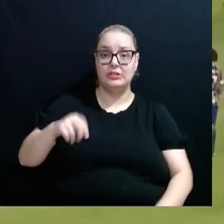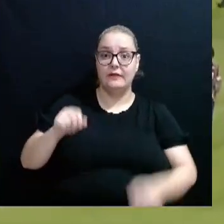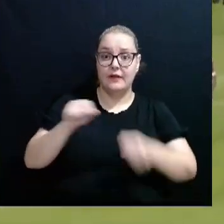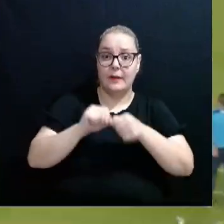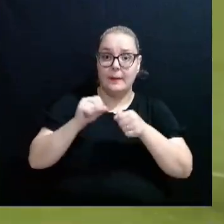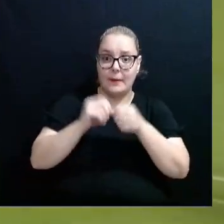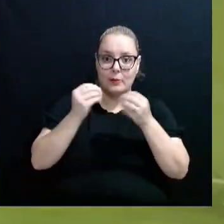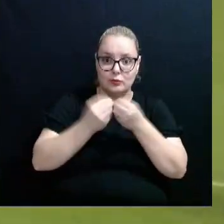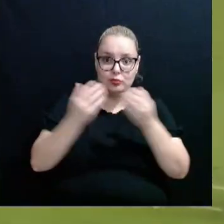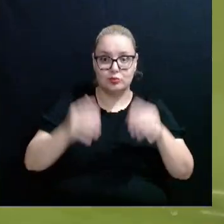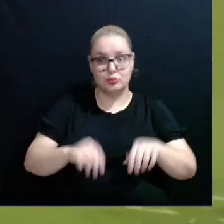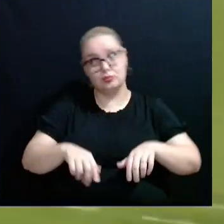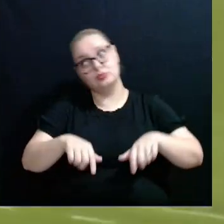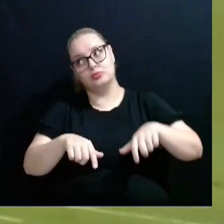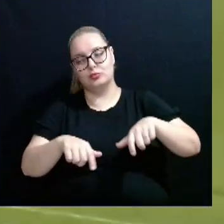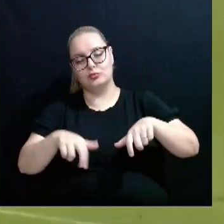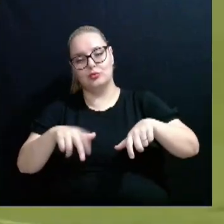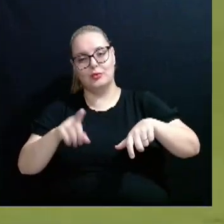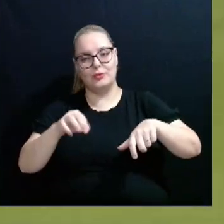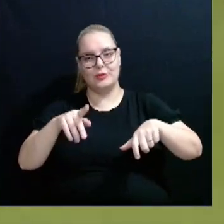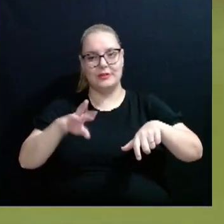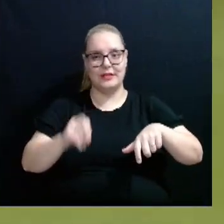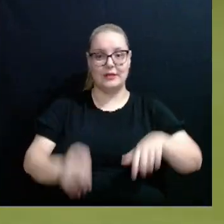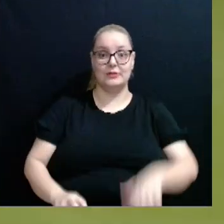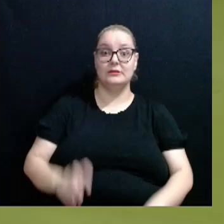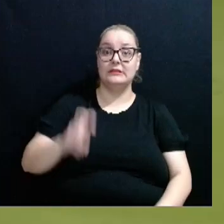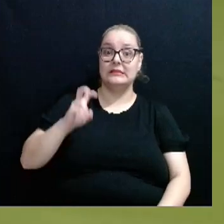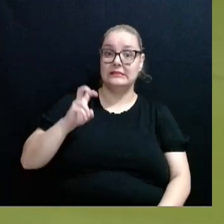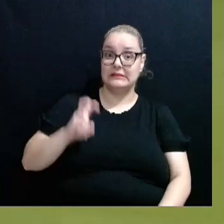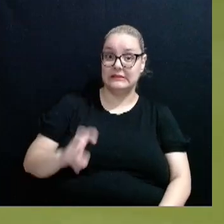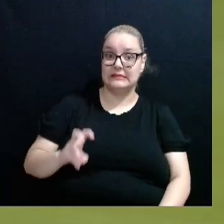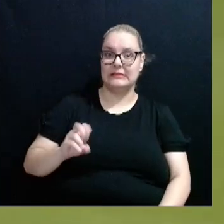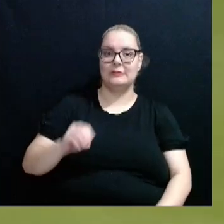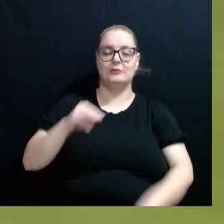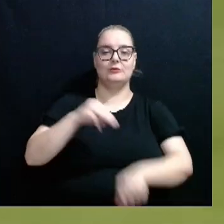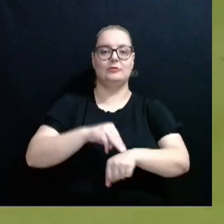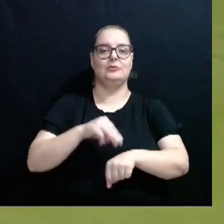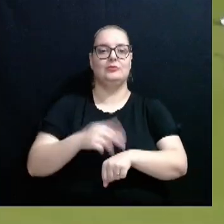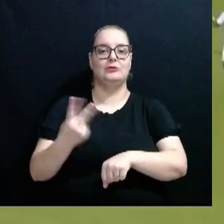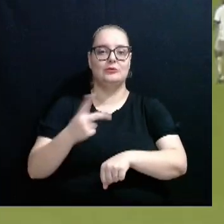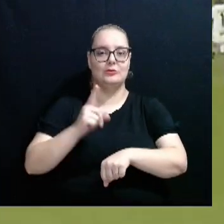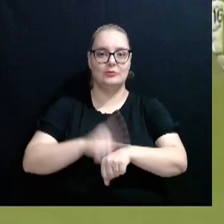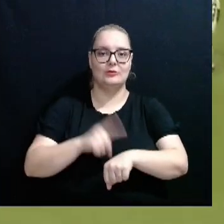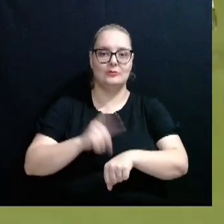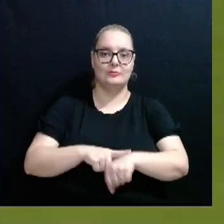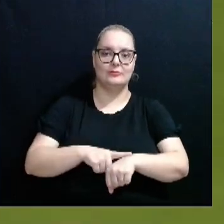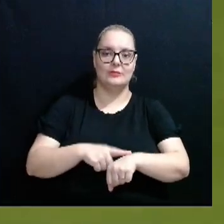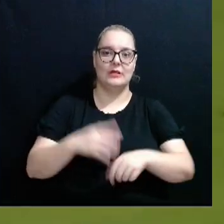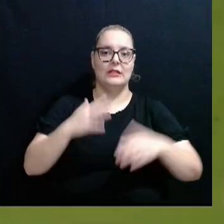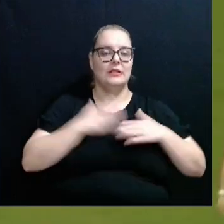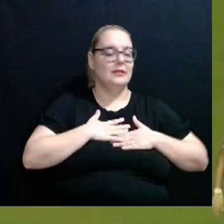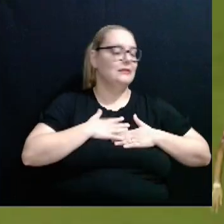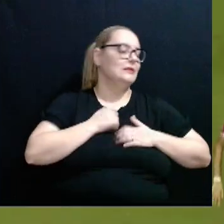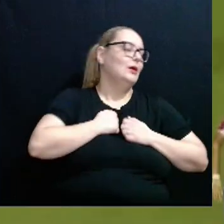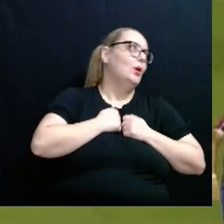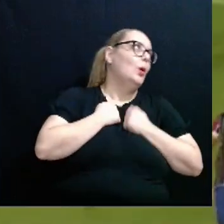do Donato. E aos 50 minutos do segundo tempo, amigo, para matar o torcedor bugrino